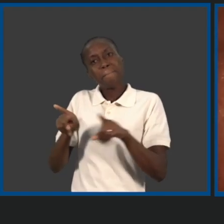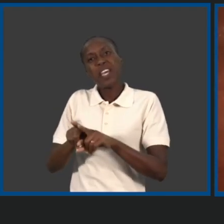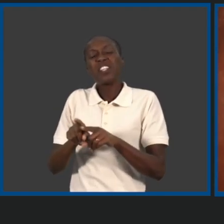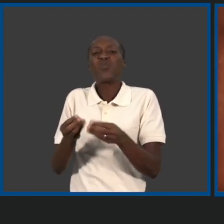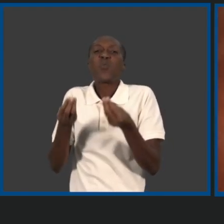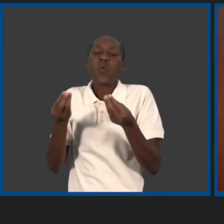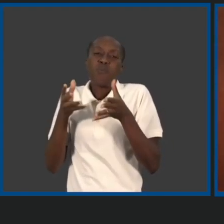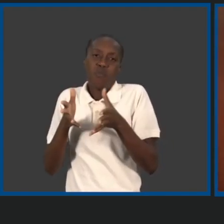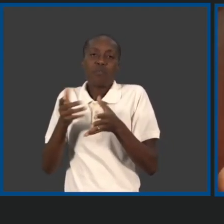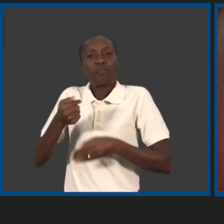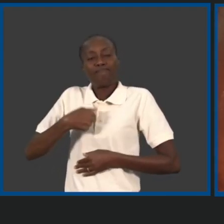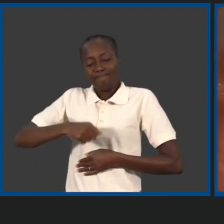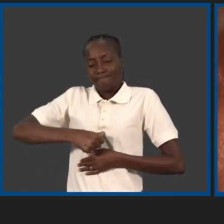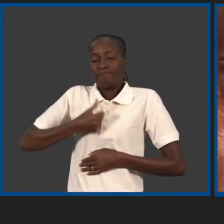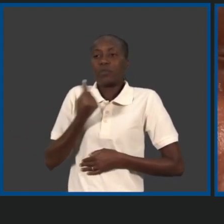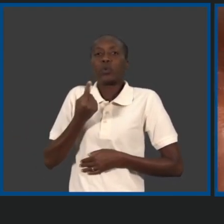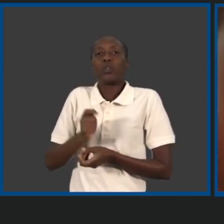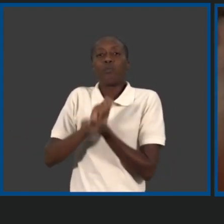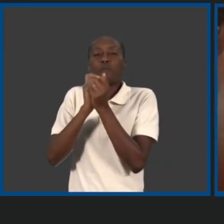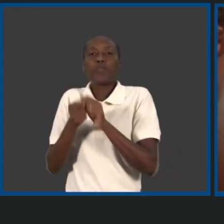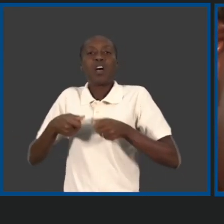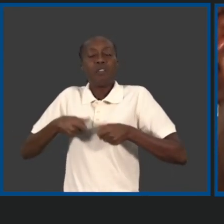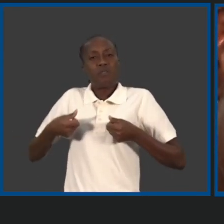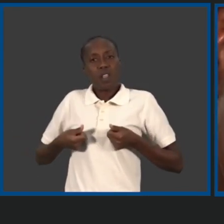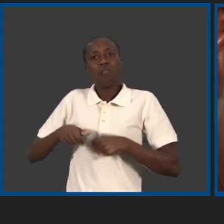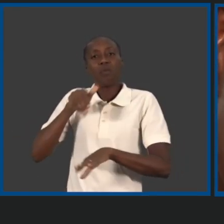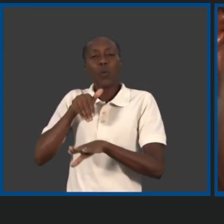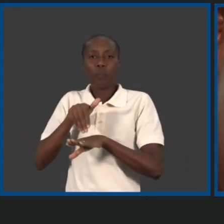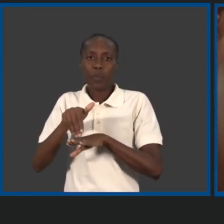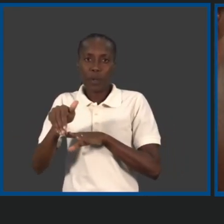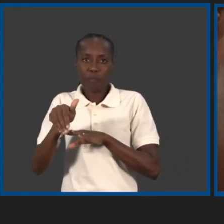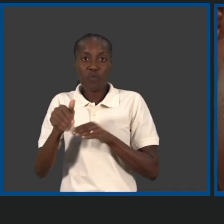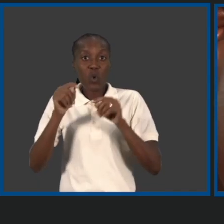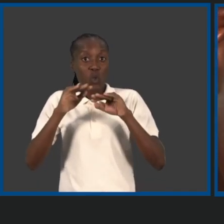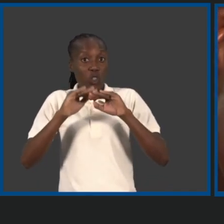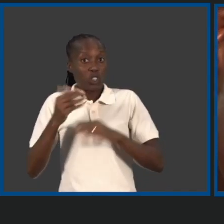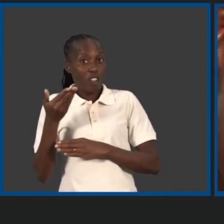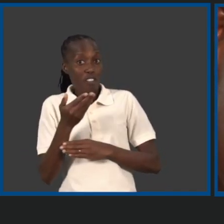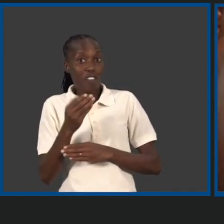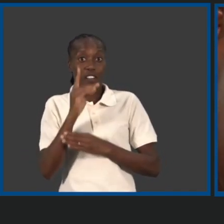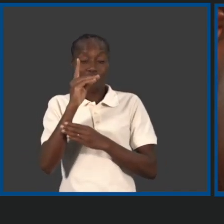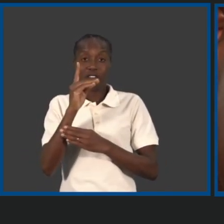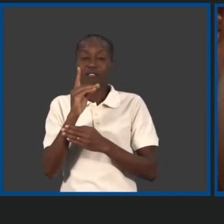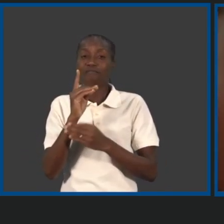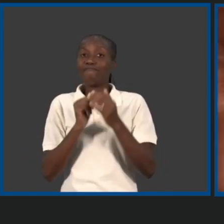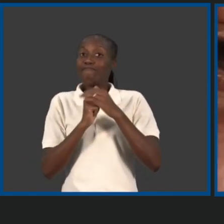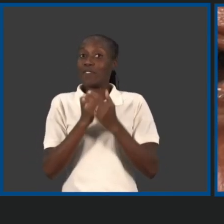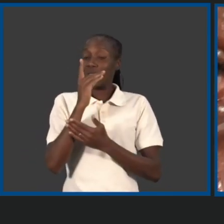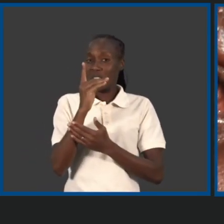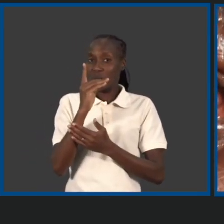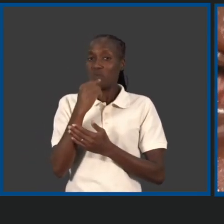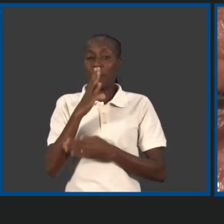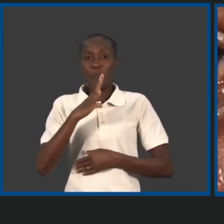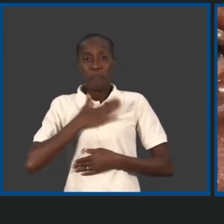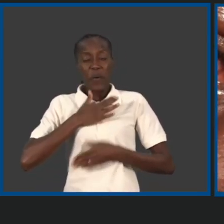mudava a fralda e continuávamos. E hoje ela está aqui graças a Deus graças a Deus meus filhos